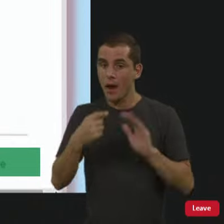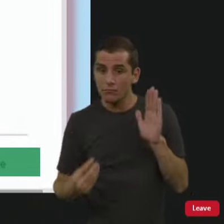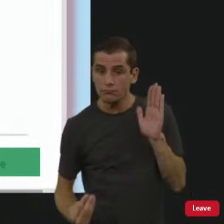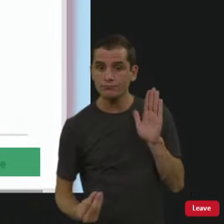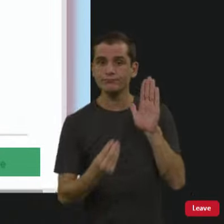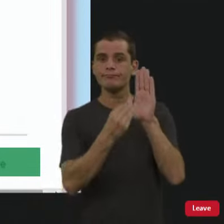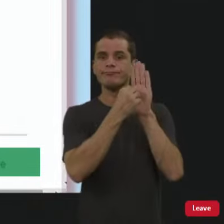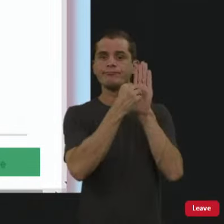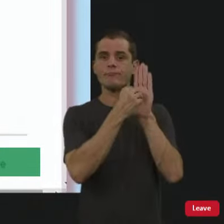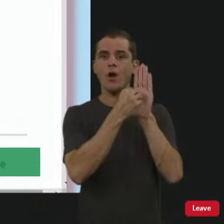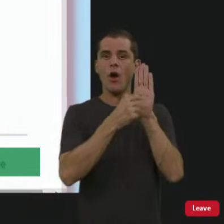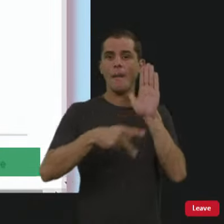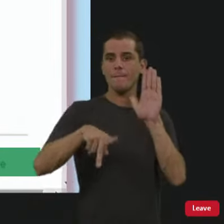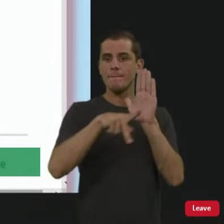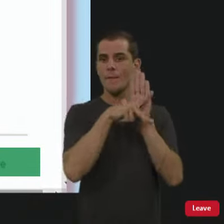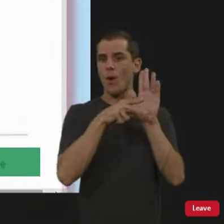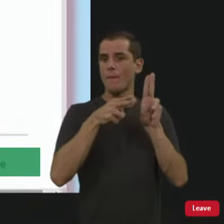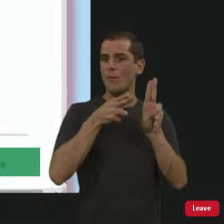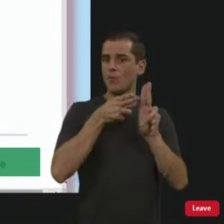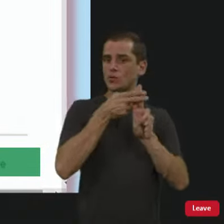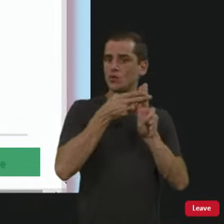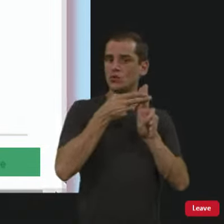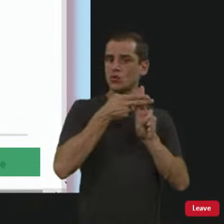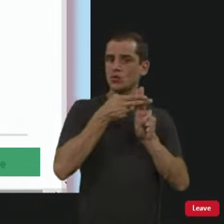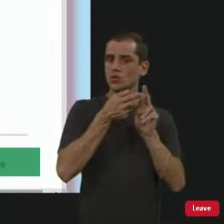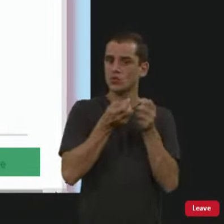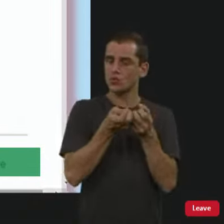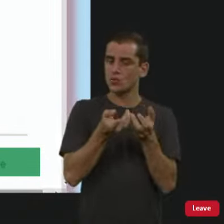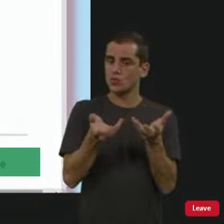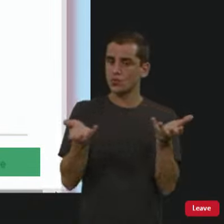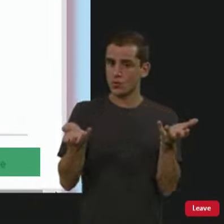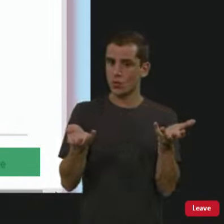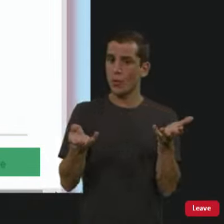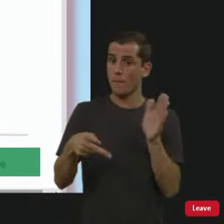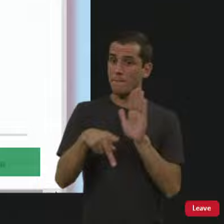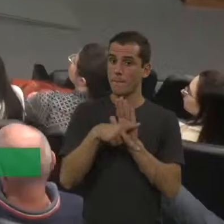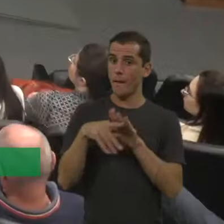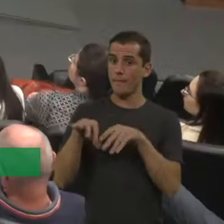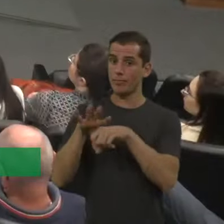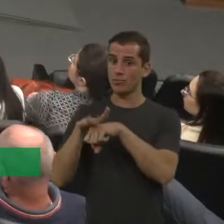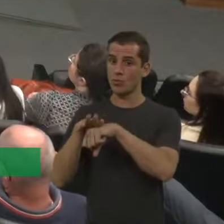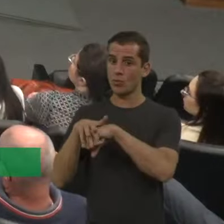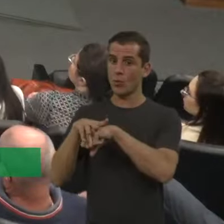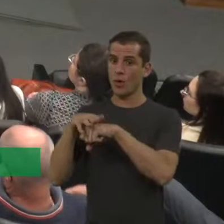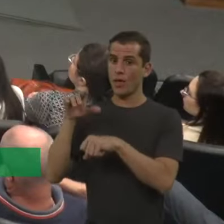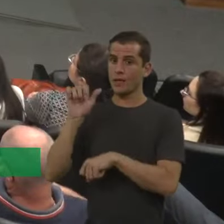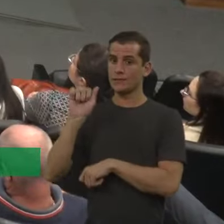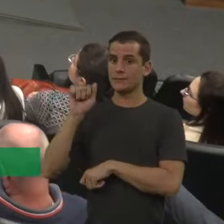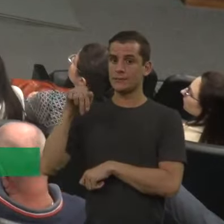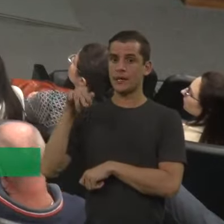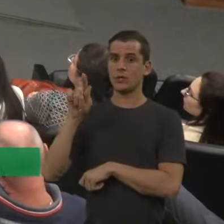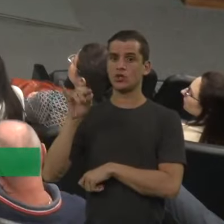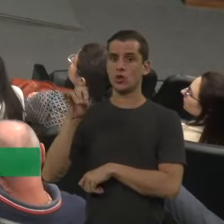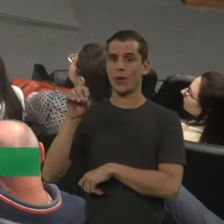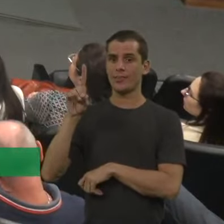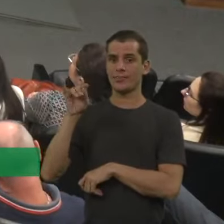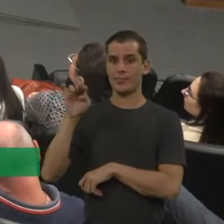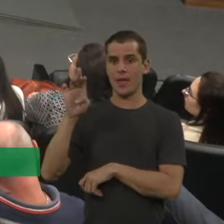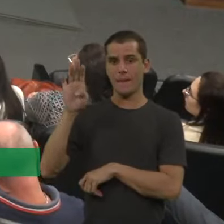são disponíveis no SUS para o tratamento do angedema hereditário. É bem importante que as pessoas participem